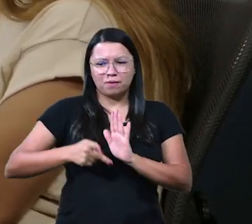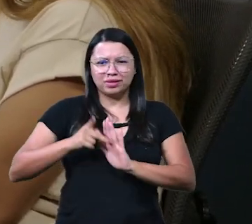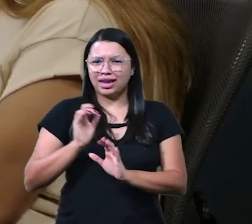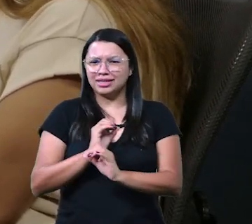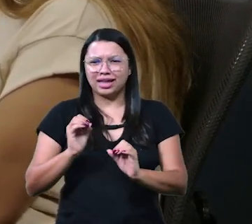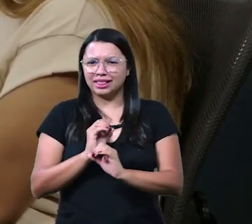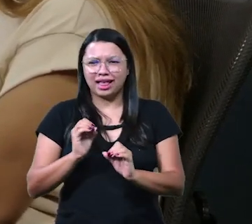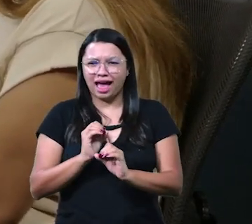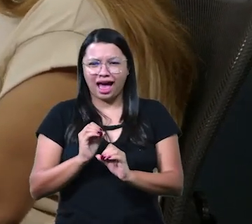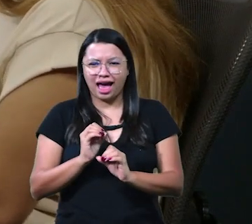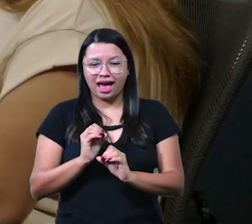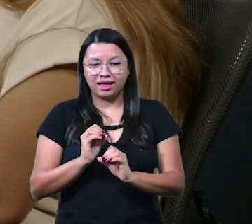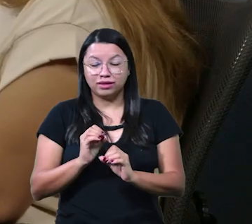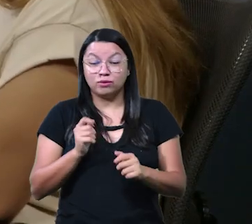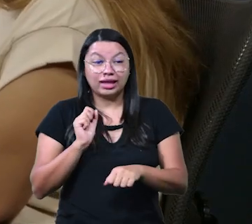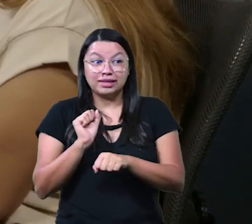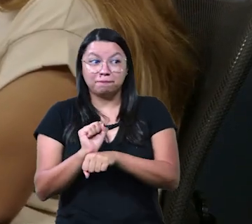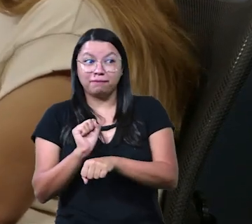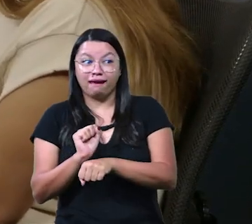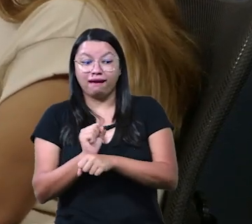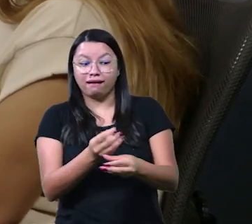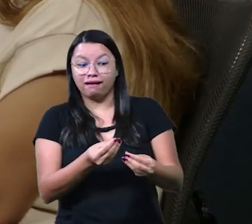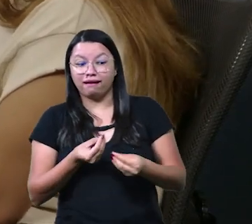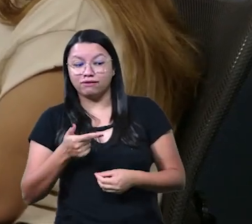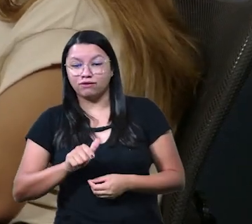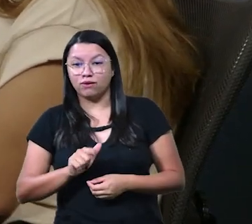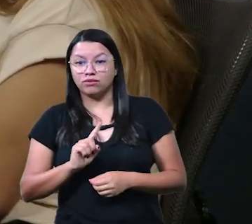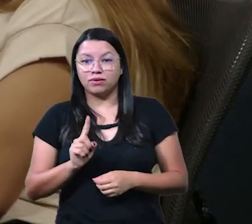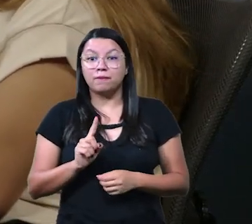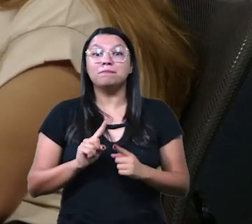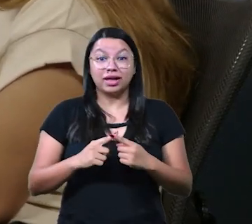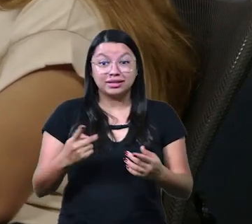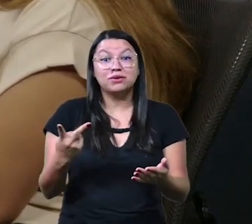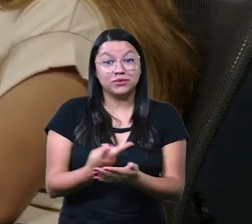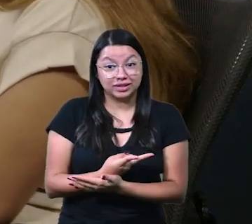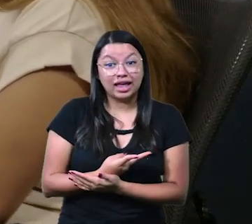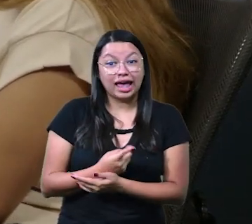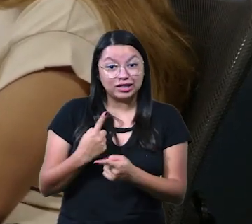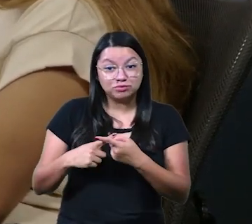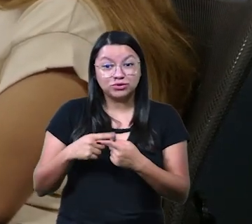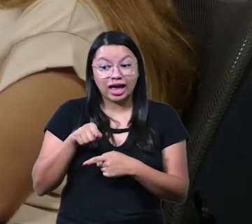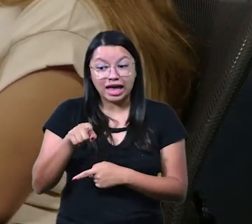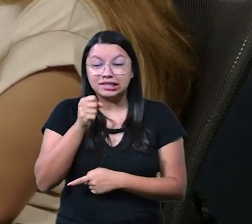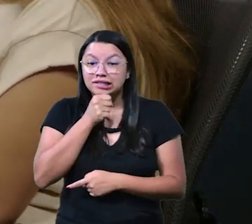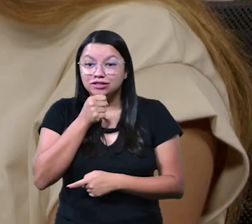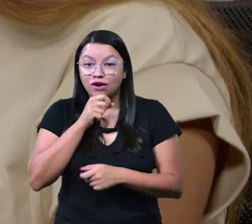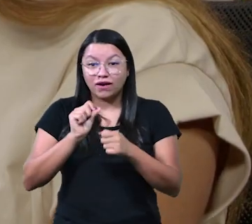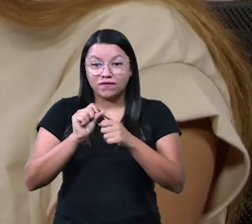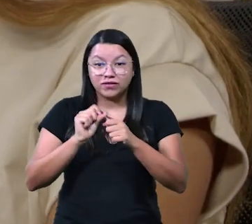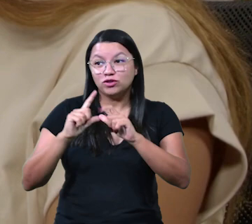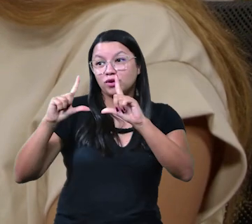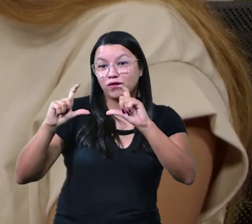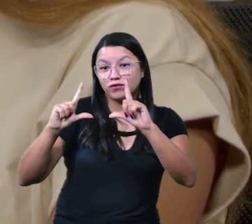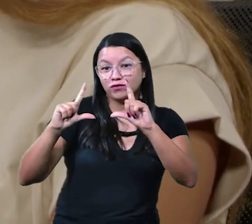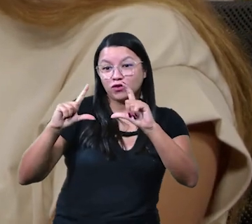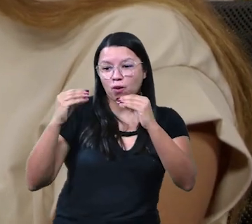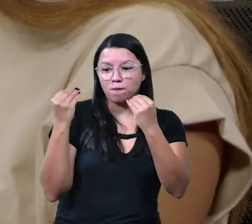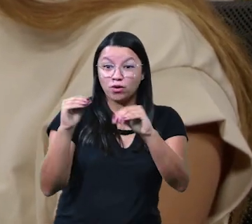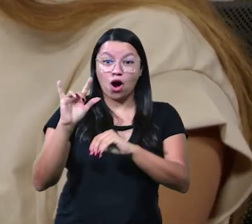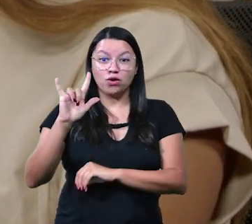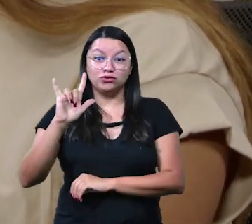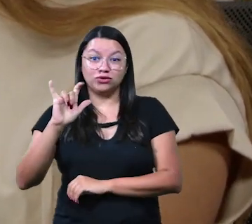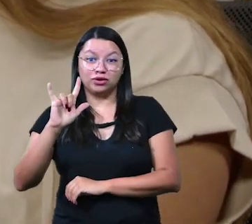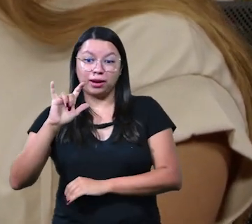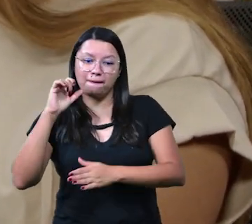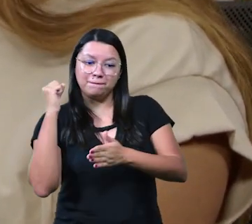que venha, viu? O retorno vem, porque essa senhora fez uma foto, postou no Instagram, marcou o hotel, e isso